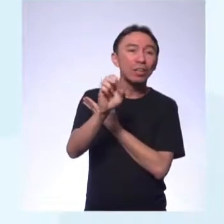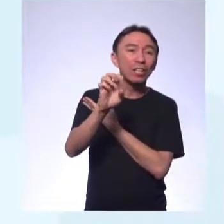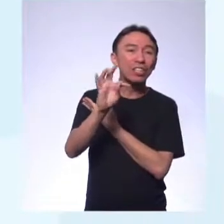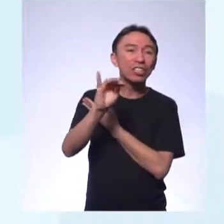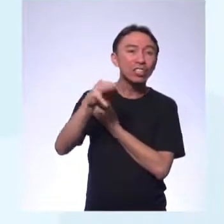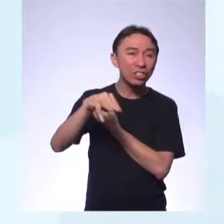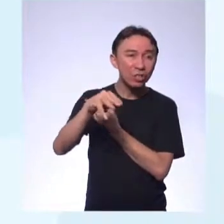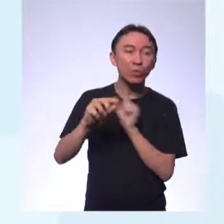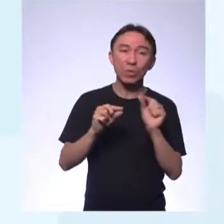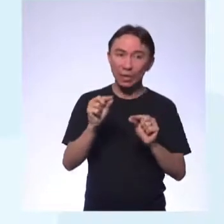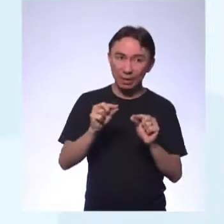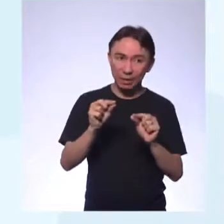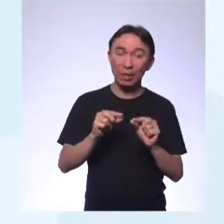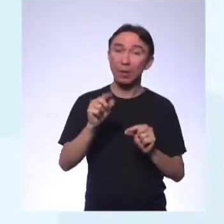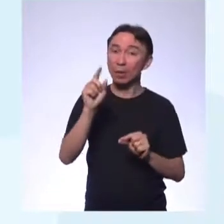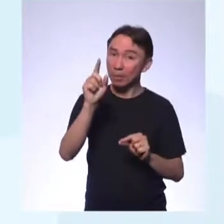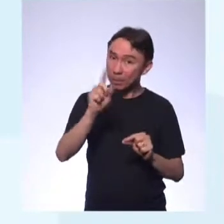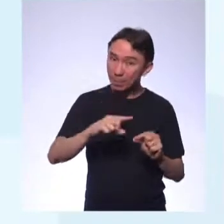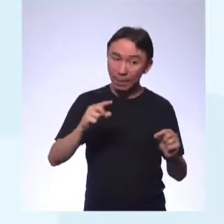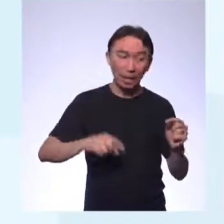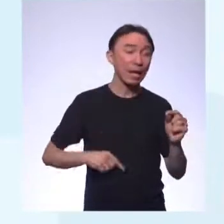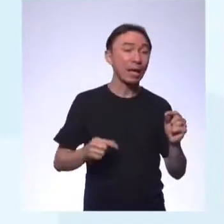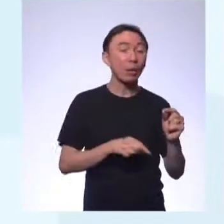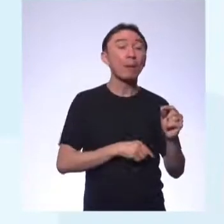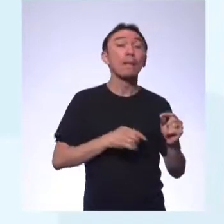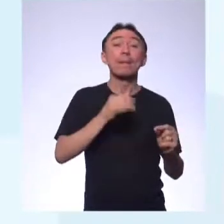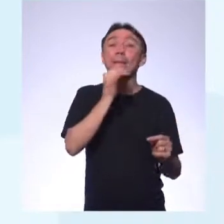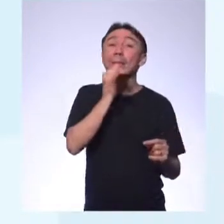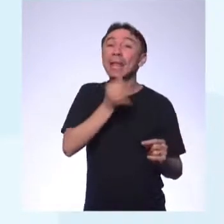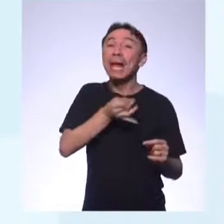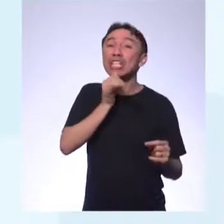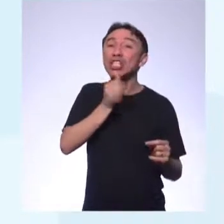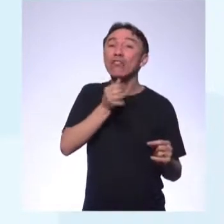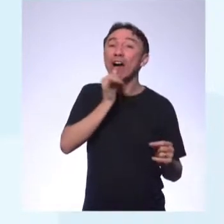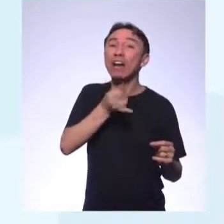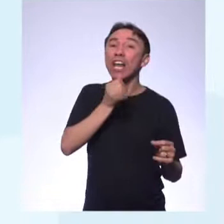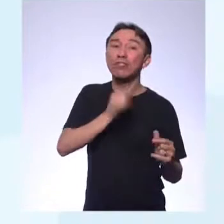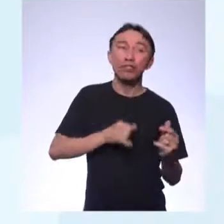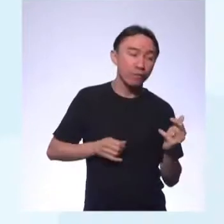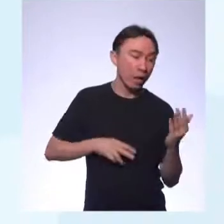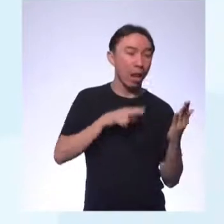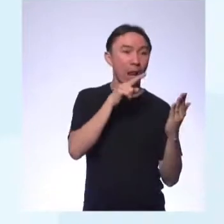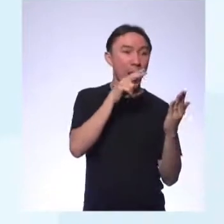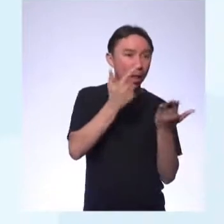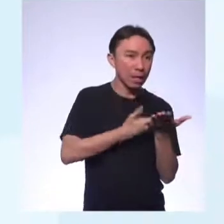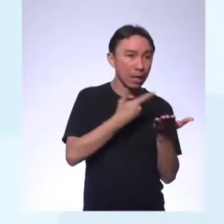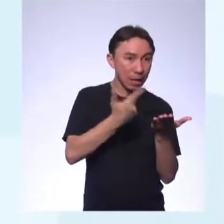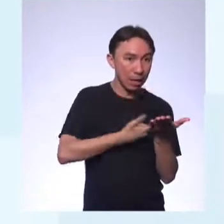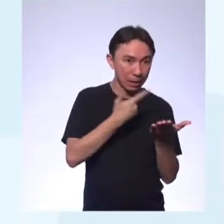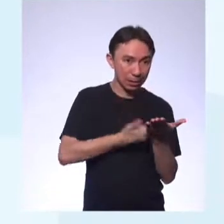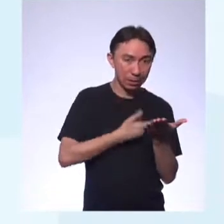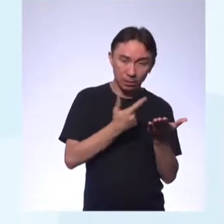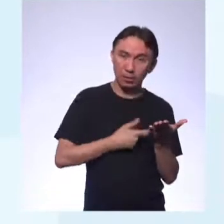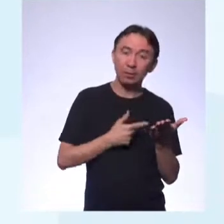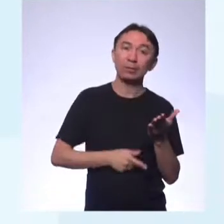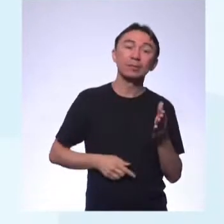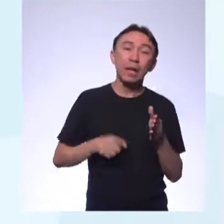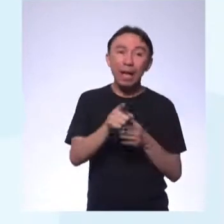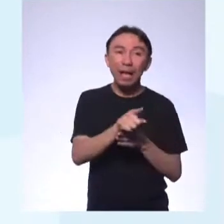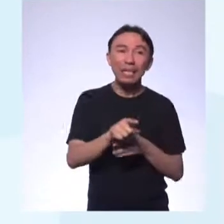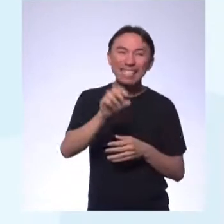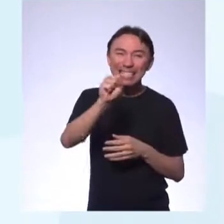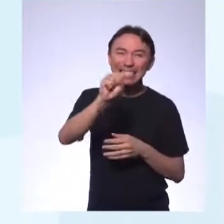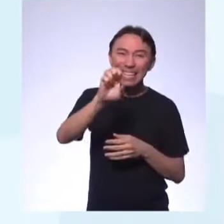narrativa literária. Então, vamos lá, olha. Folhetim é uma narrativa literária, história literária seriada, ou seja, isso aí quer dizer que